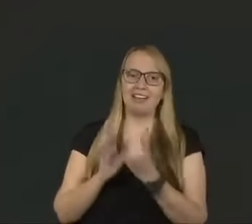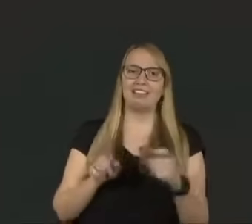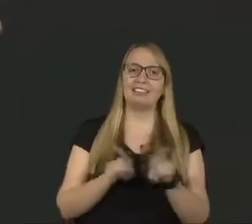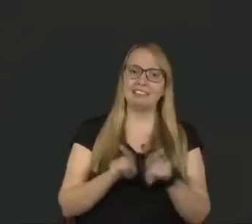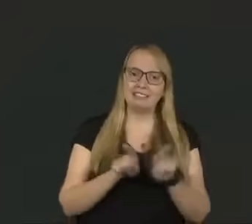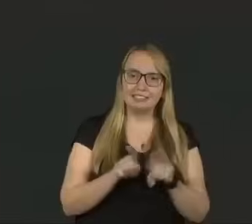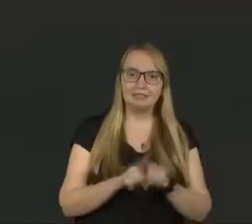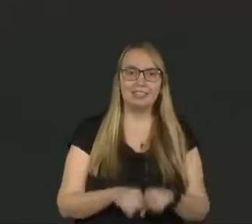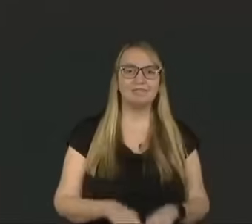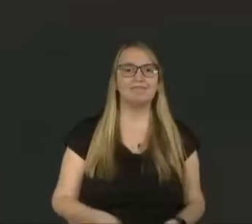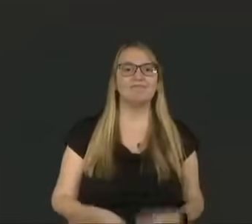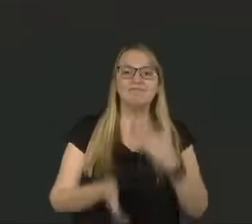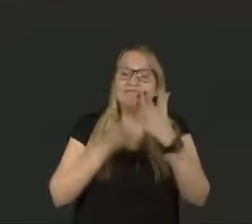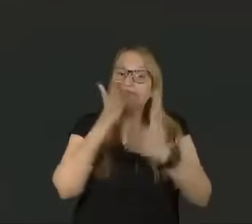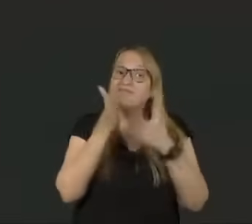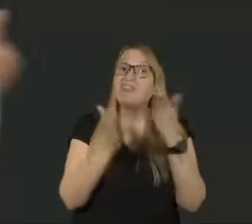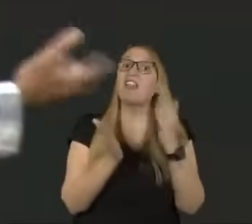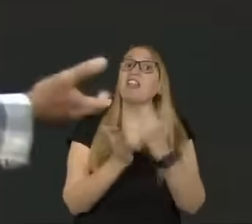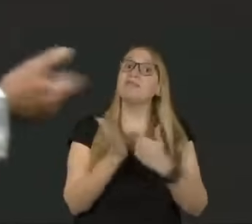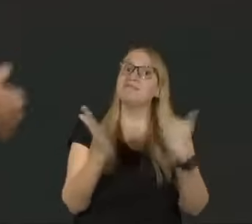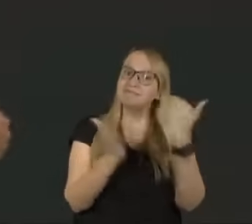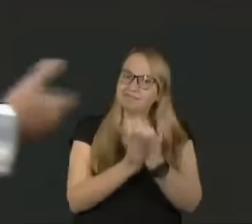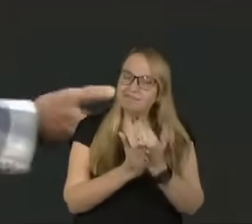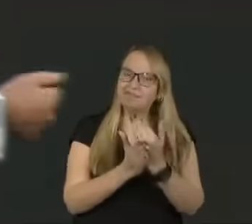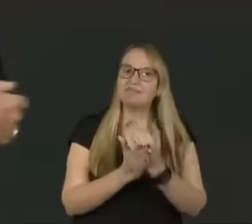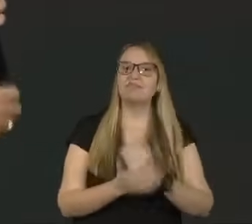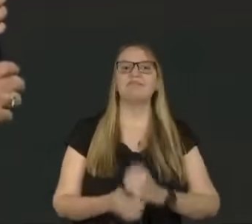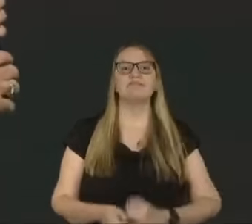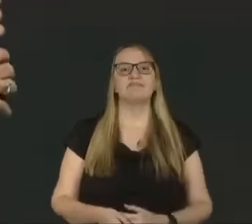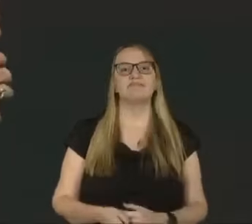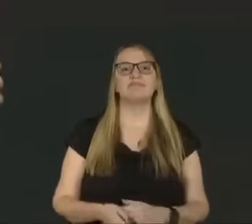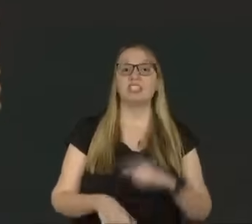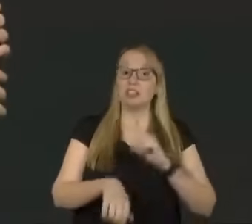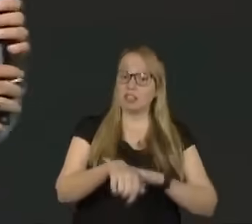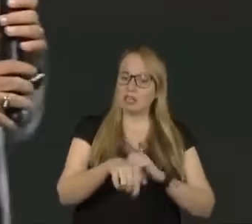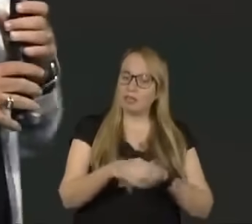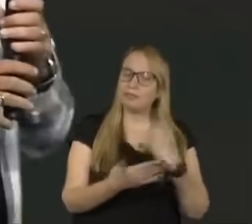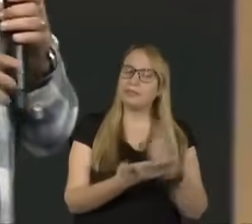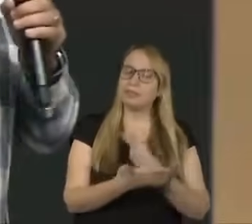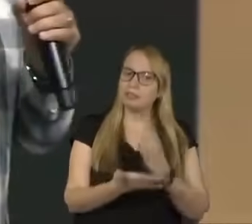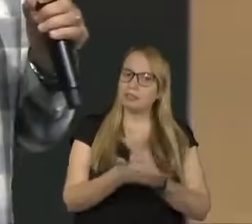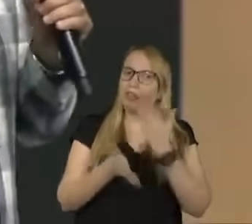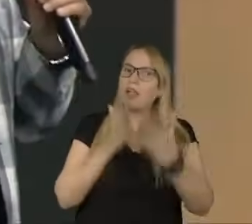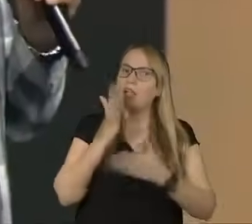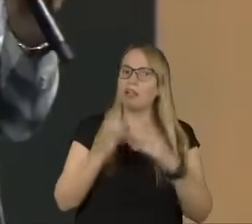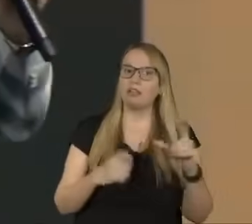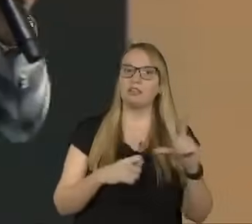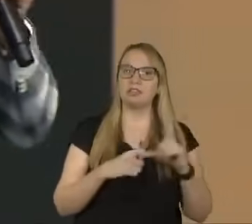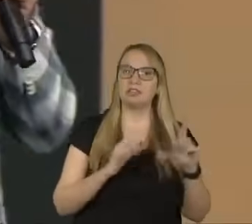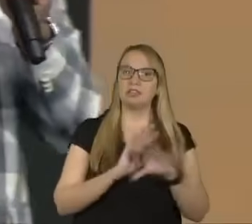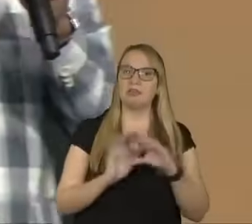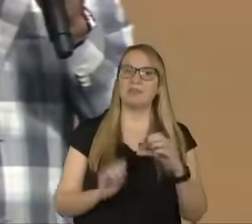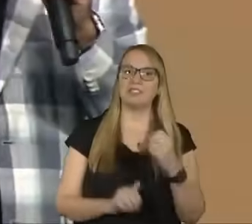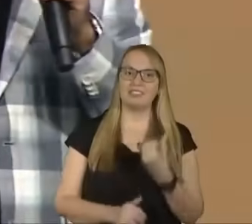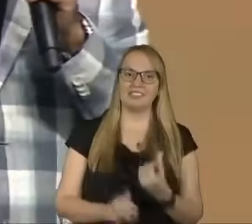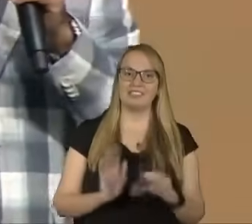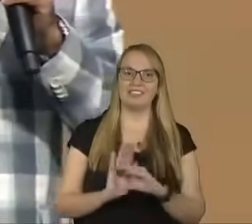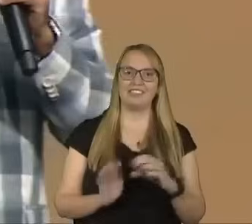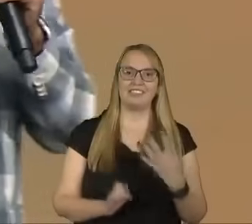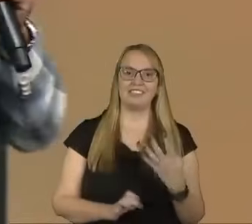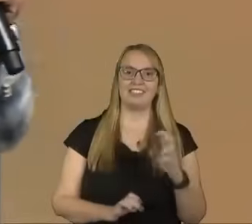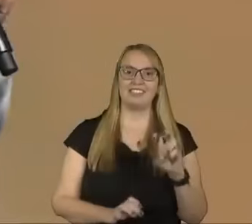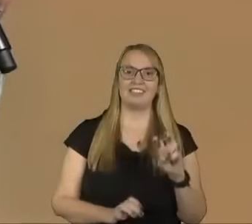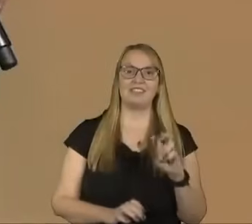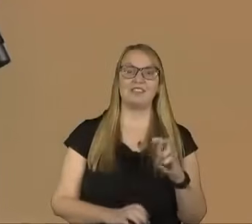linguarudo fala demais Fala o que não deve falar e falar na hora errada Lucas 6:45 diz que a